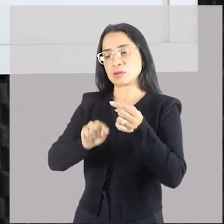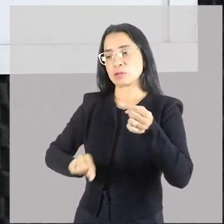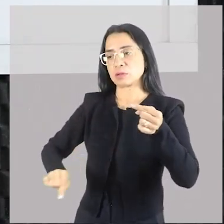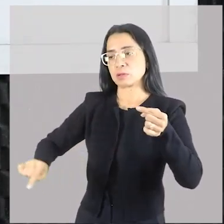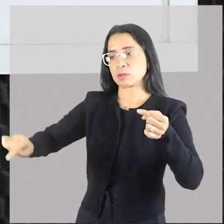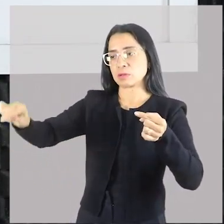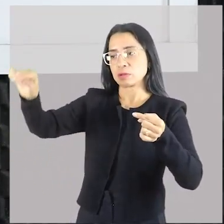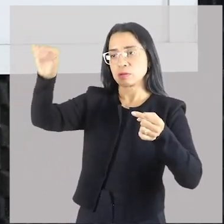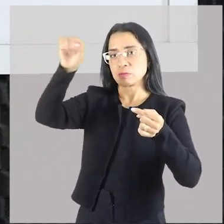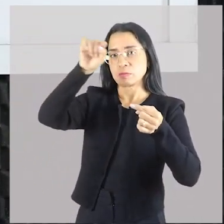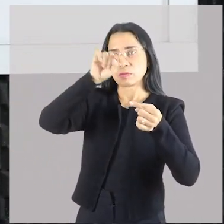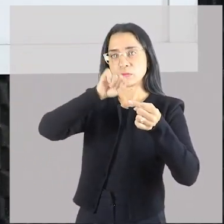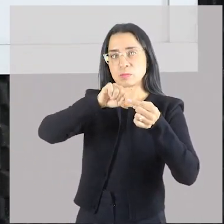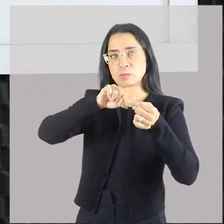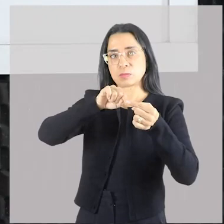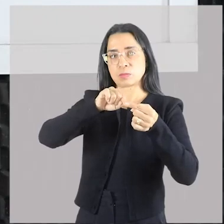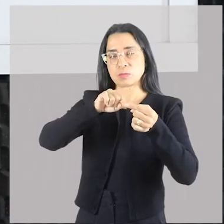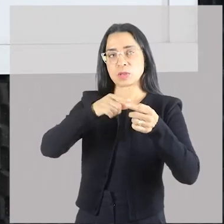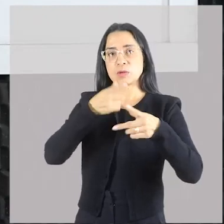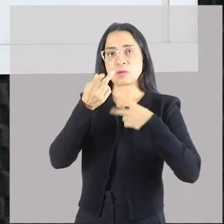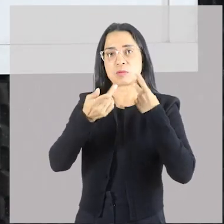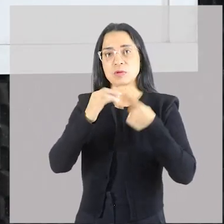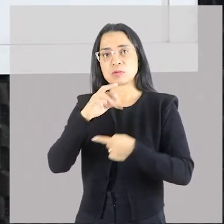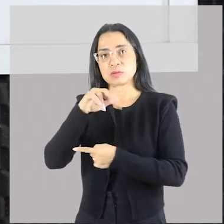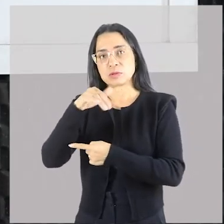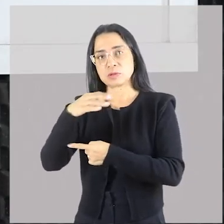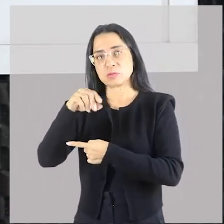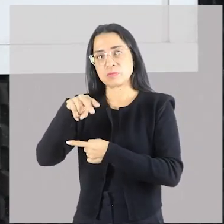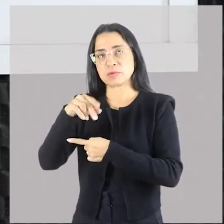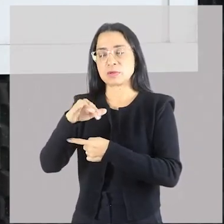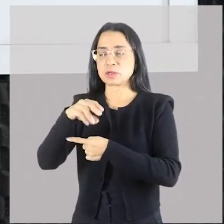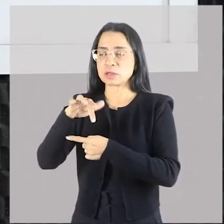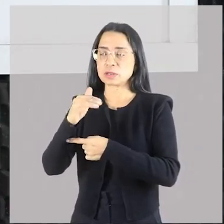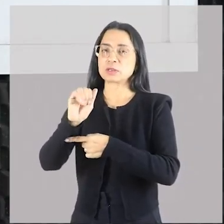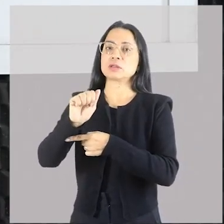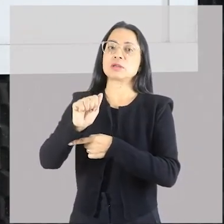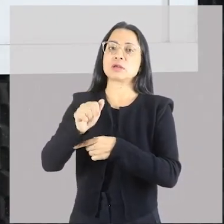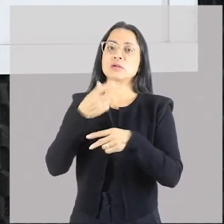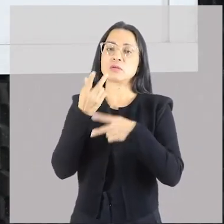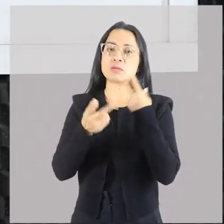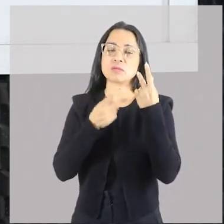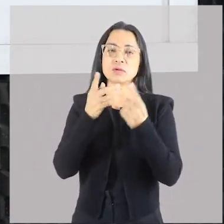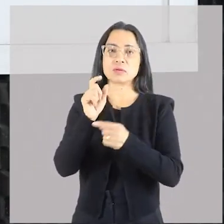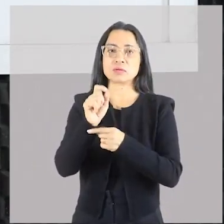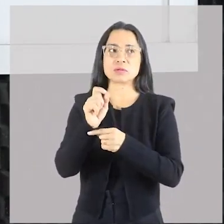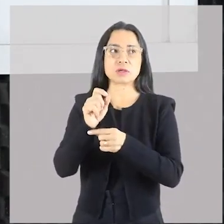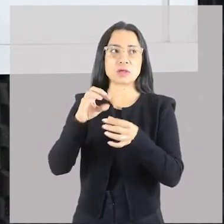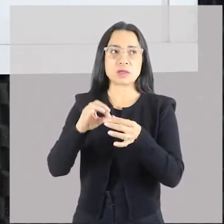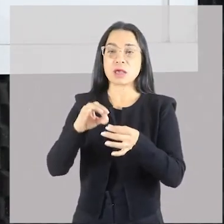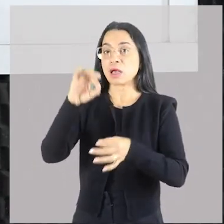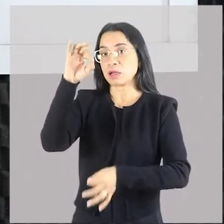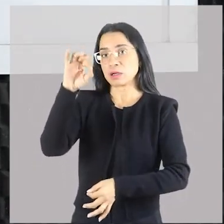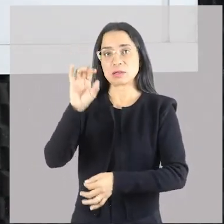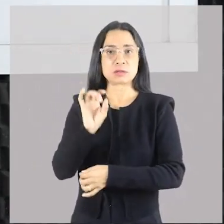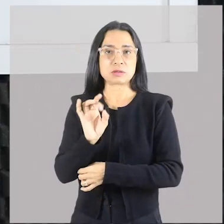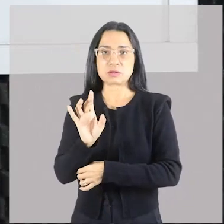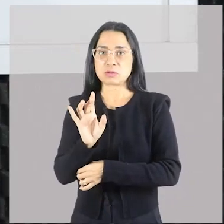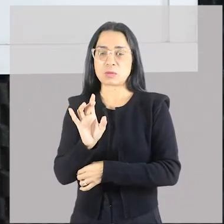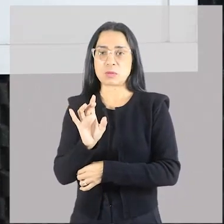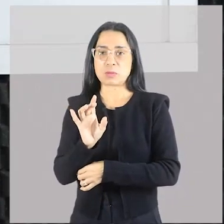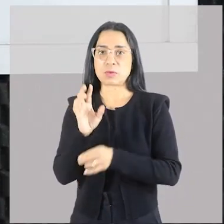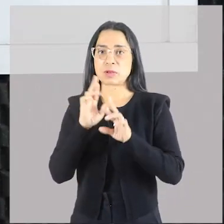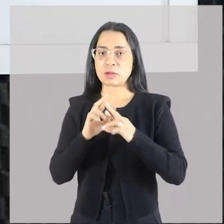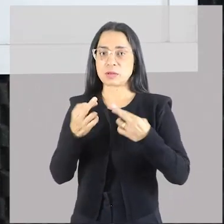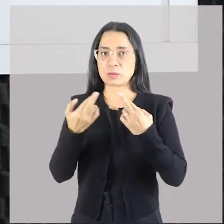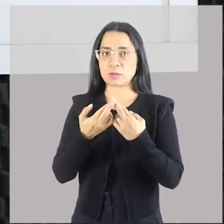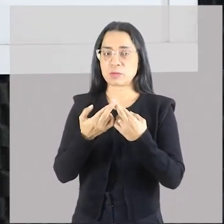Então, quando eu falo de circunferência, eu estou falando só dessa linha. Como é formada essa linha? Pela